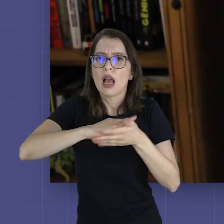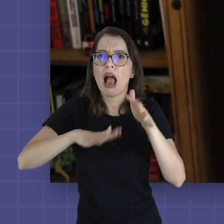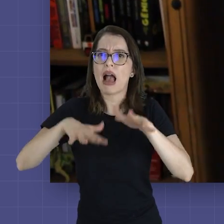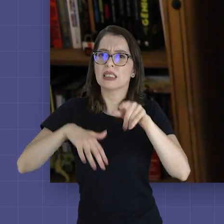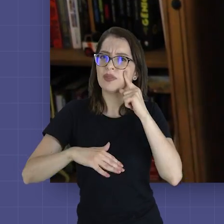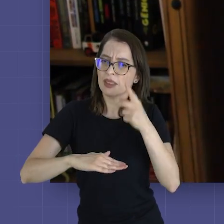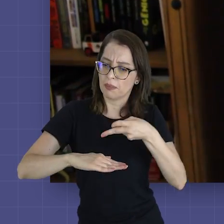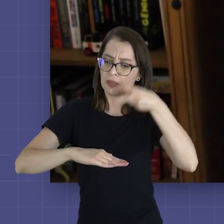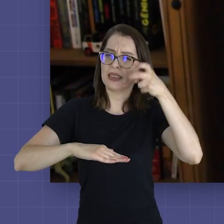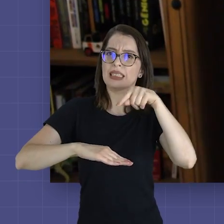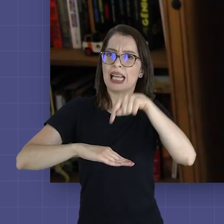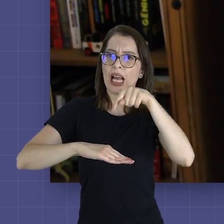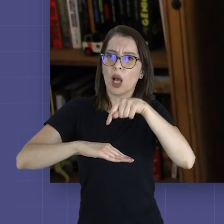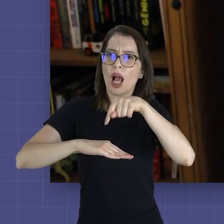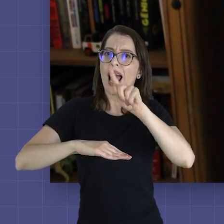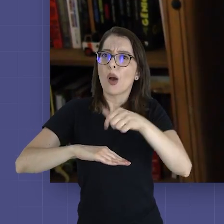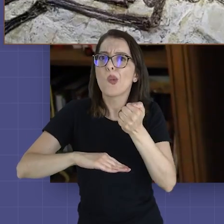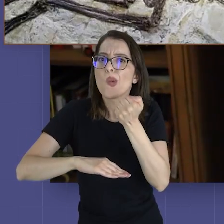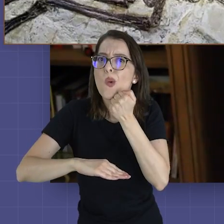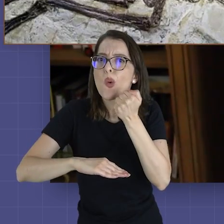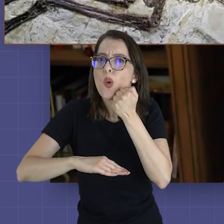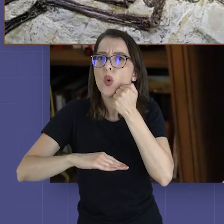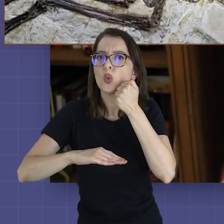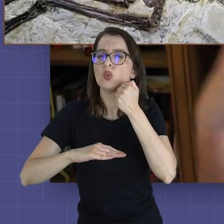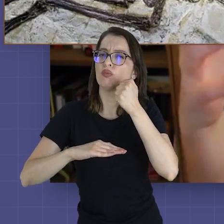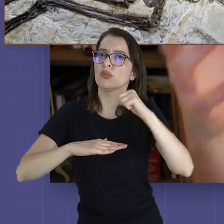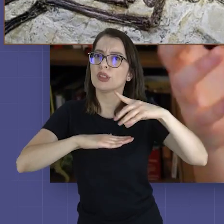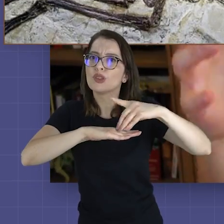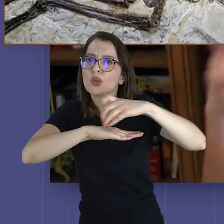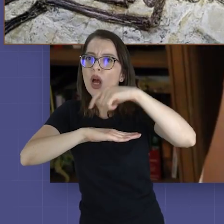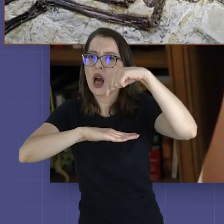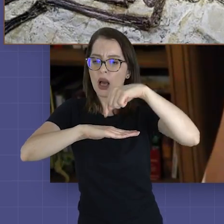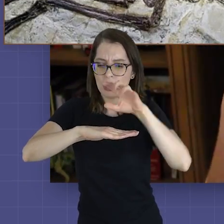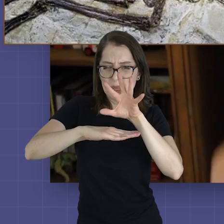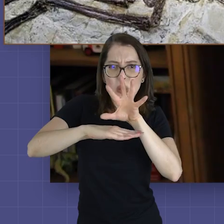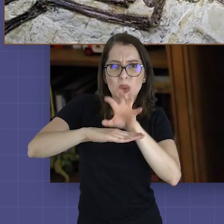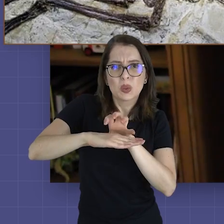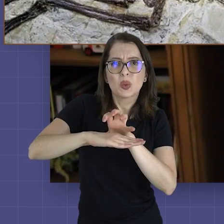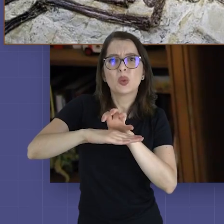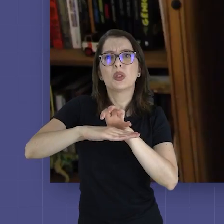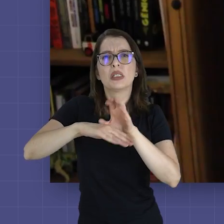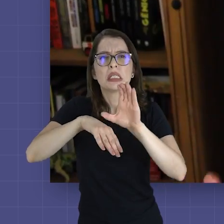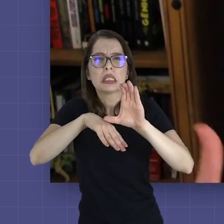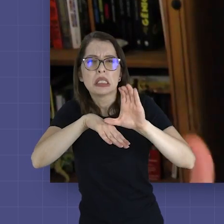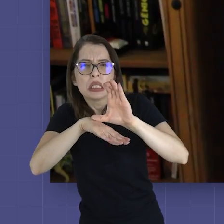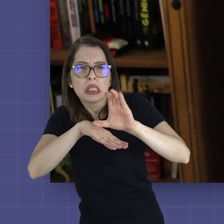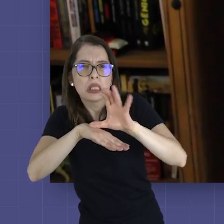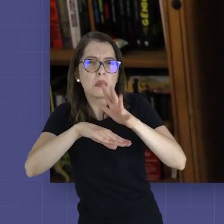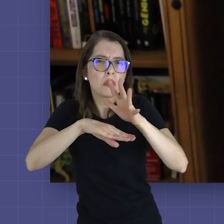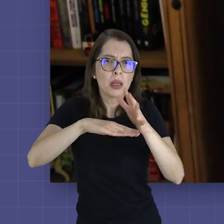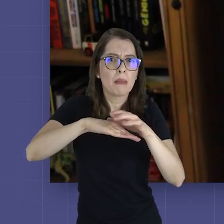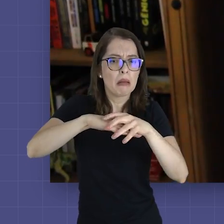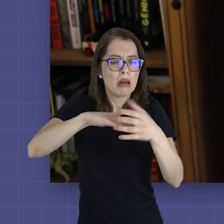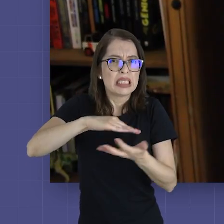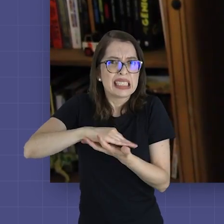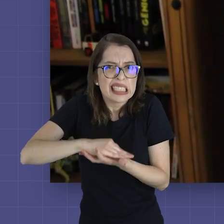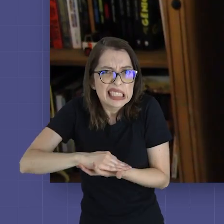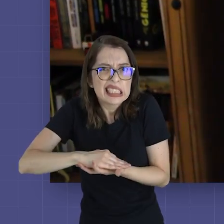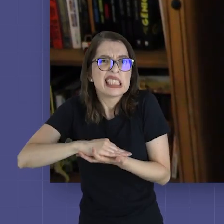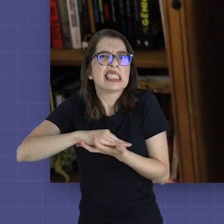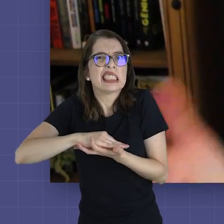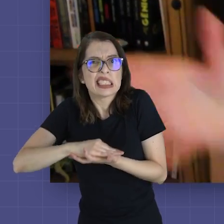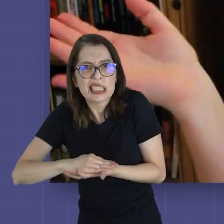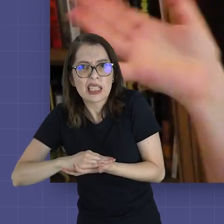vezes você tem ossos de dinossauro que parecem bem escuros, acinzentados, e geralmente eles são mais pesados do